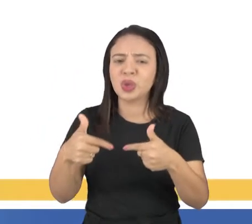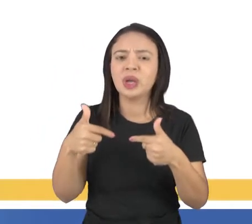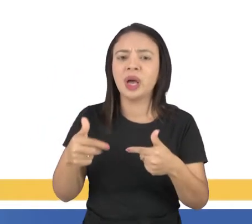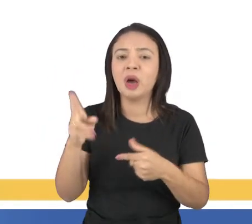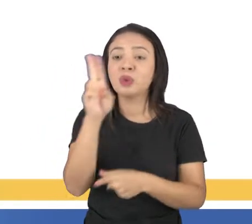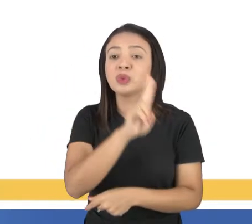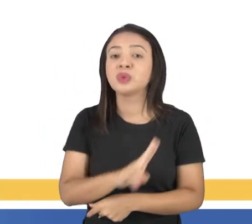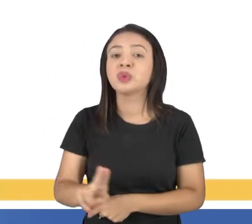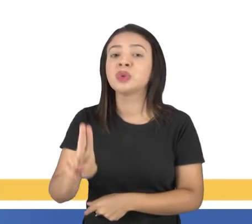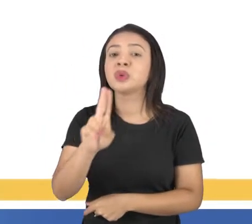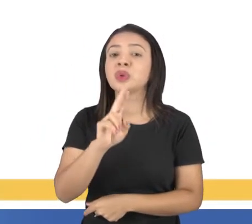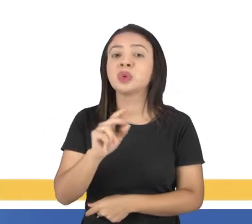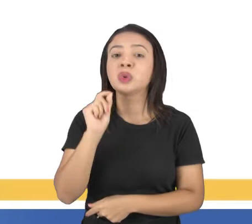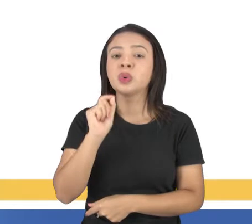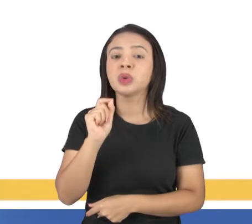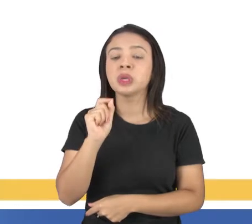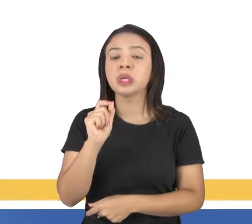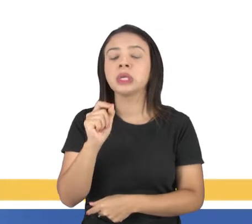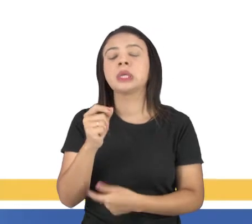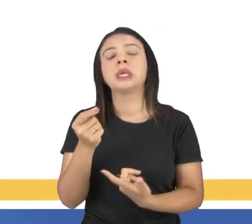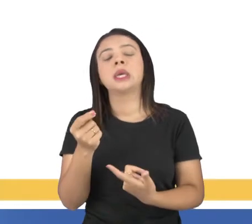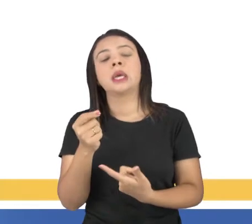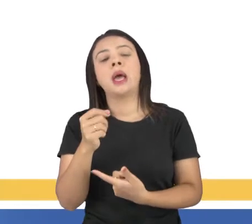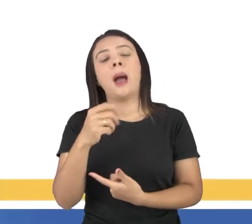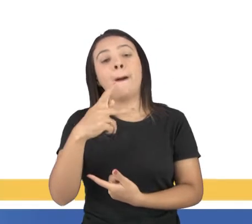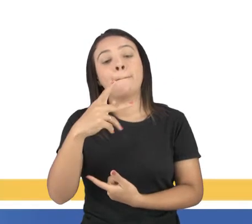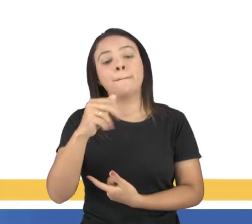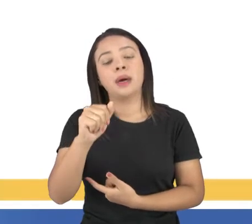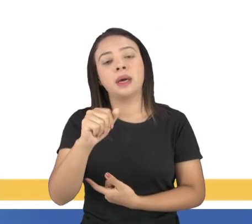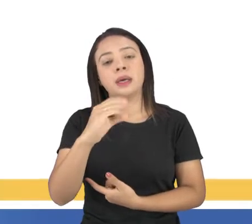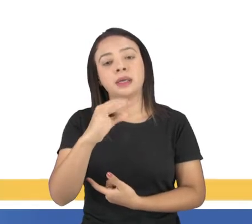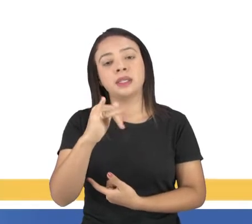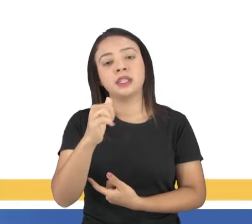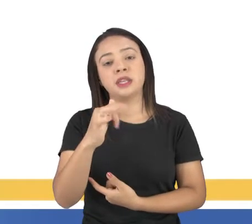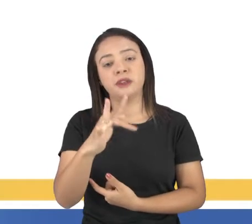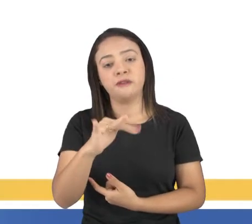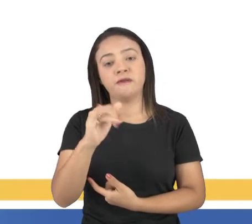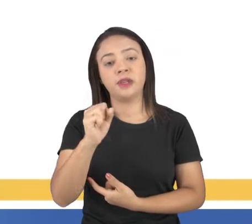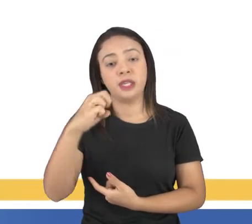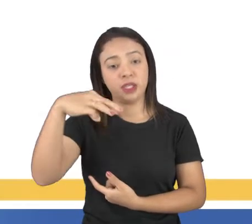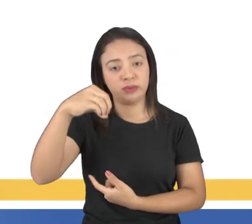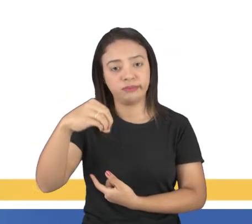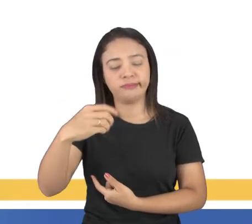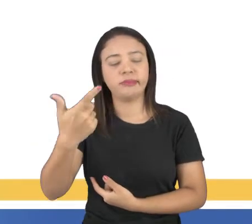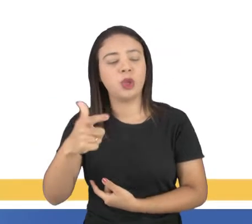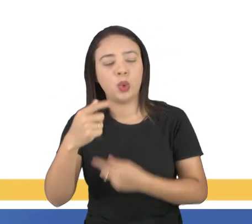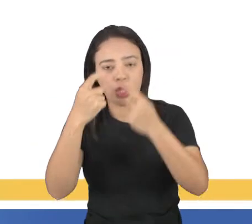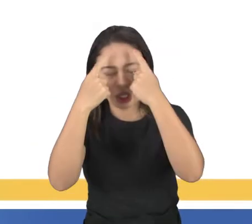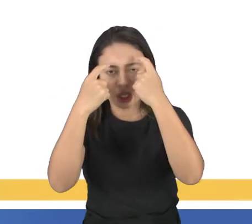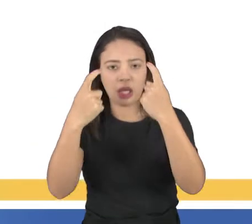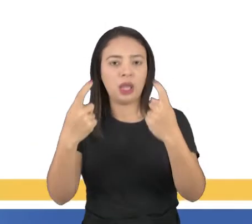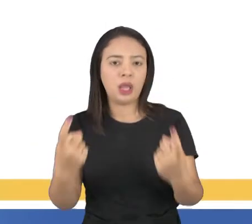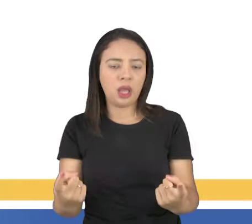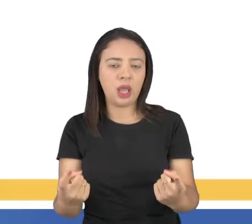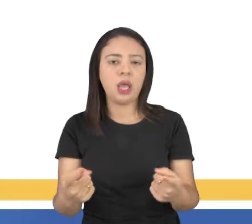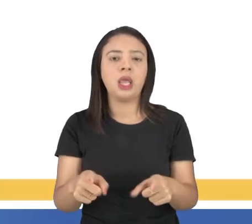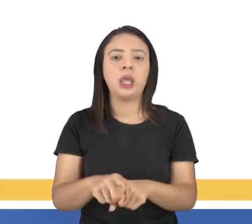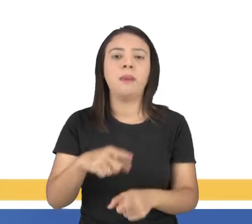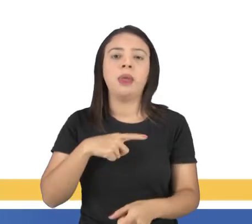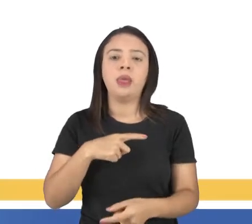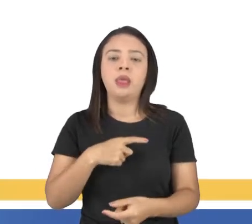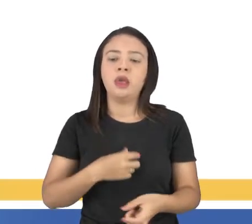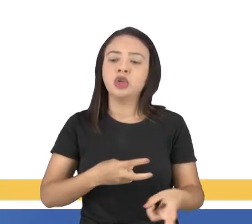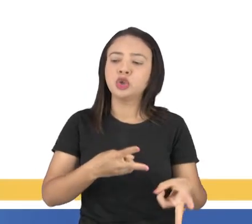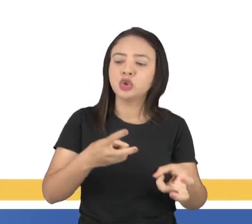usando a defesa ao pacifismo. Resistência não violenta, diplomacia, boicotes, consumo responsável